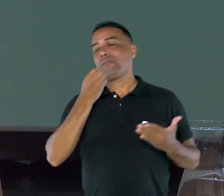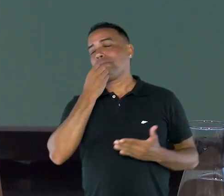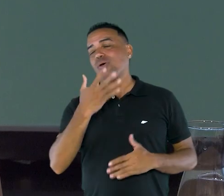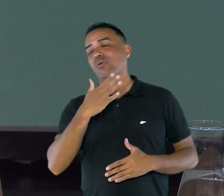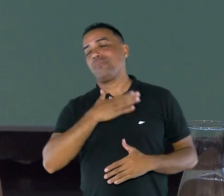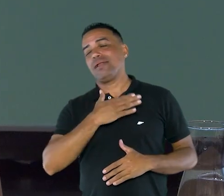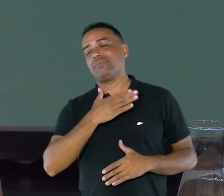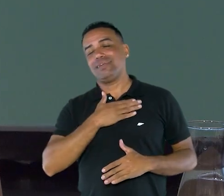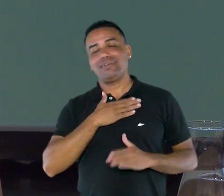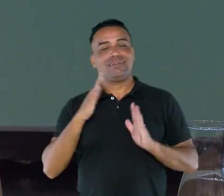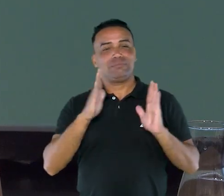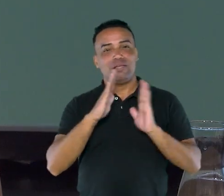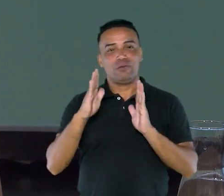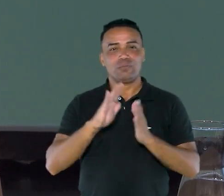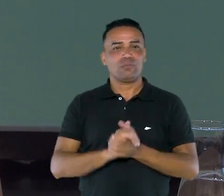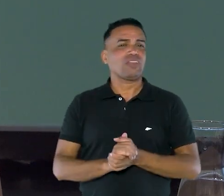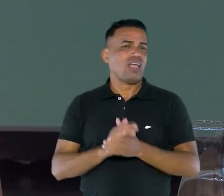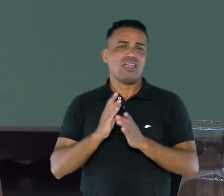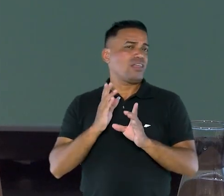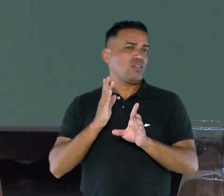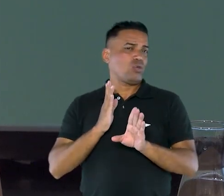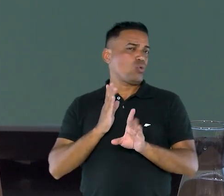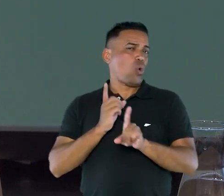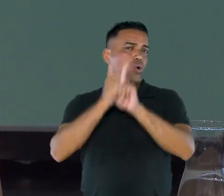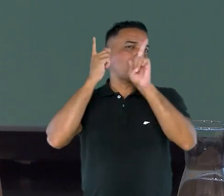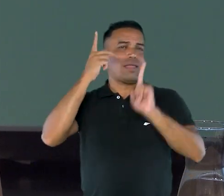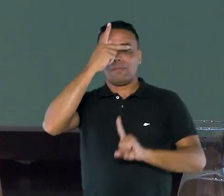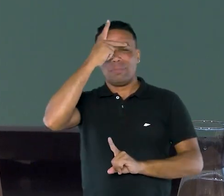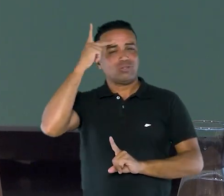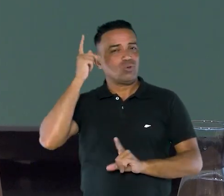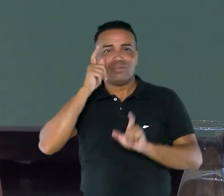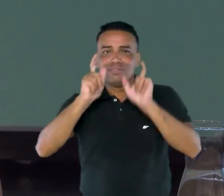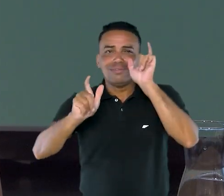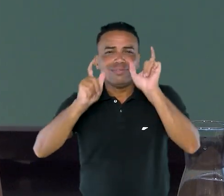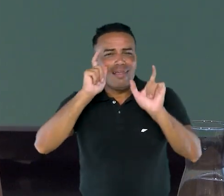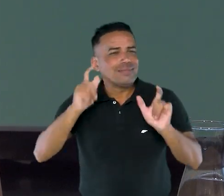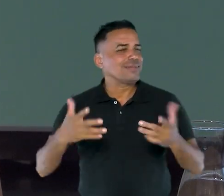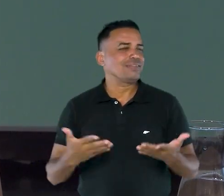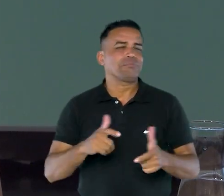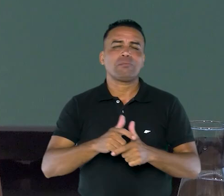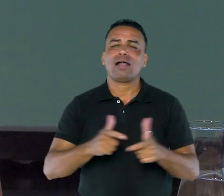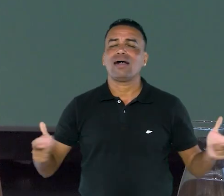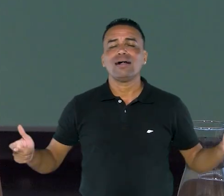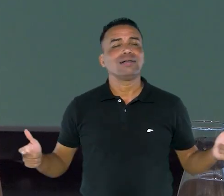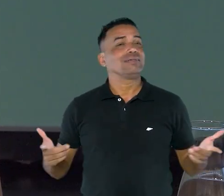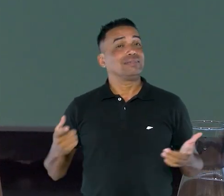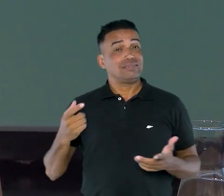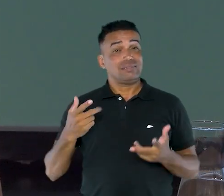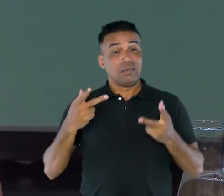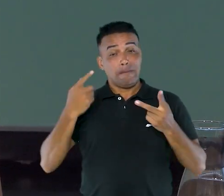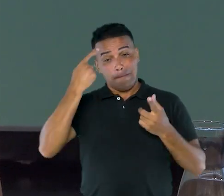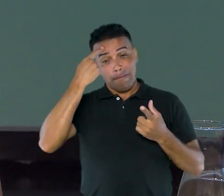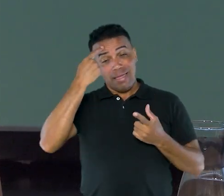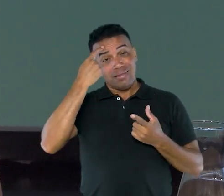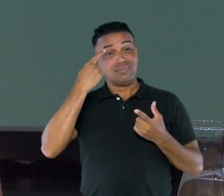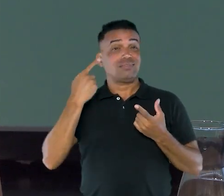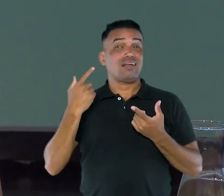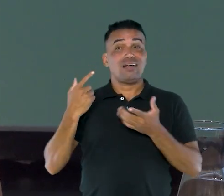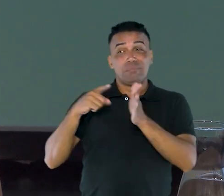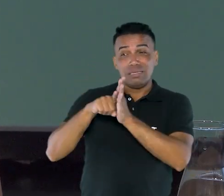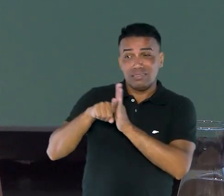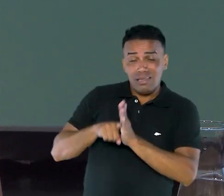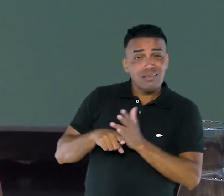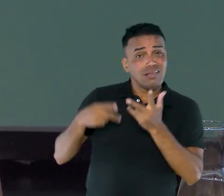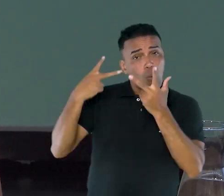muito bom. E aí cruzei pessoas interessantíssimas que estão nessa mesma vibe, estão buscando